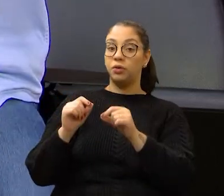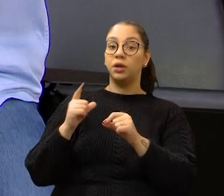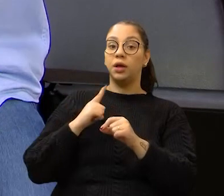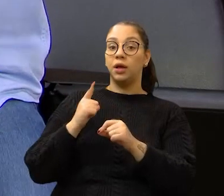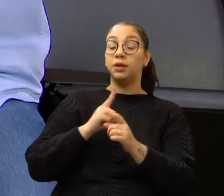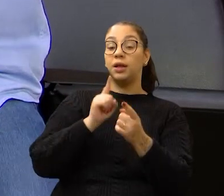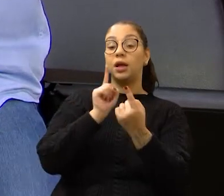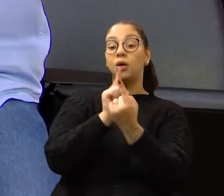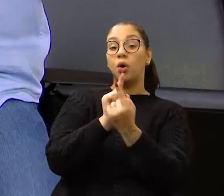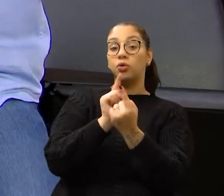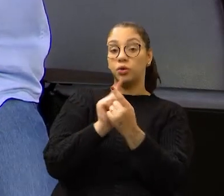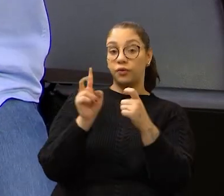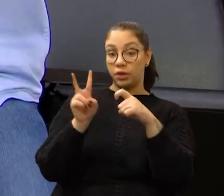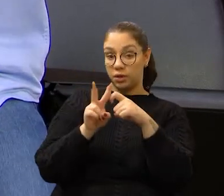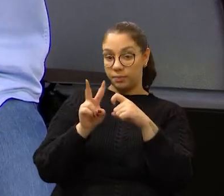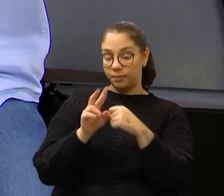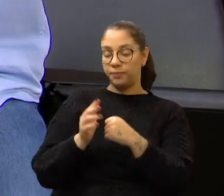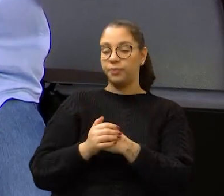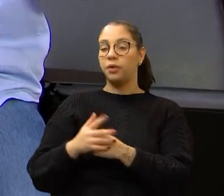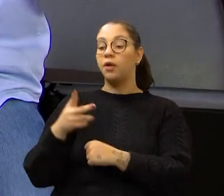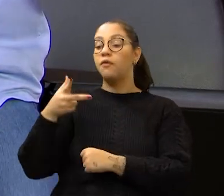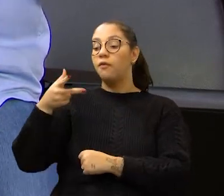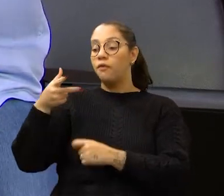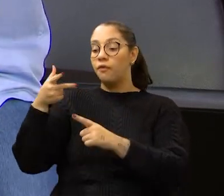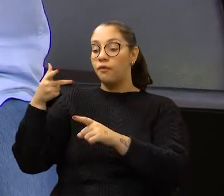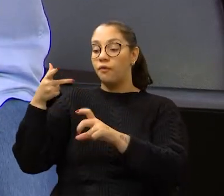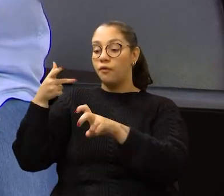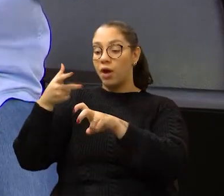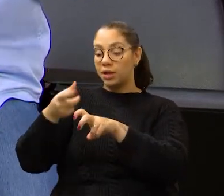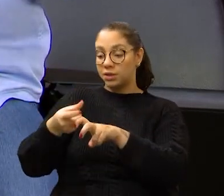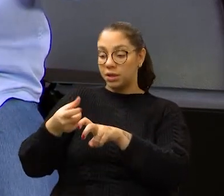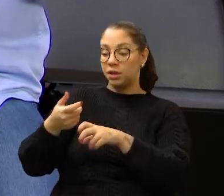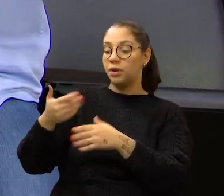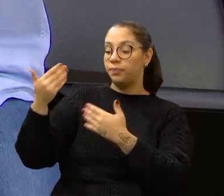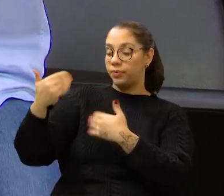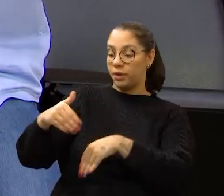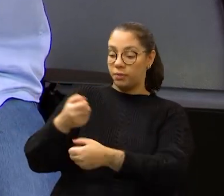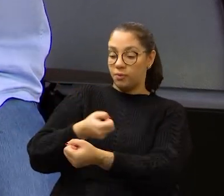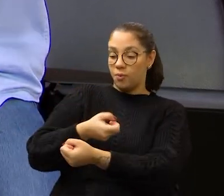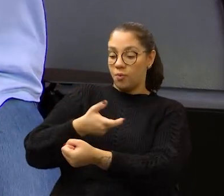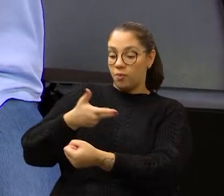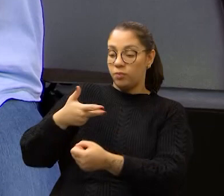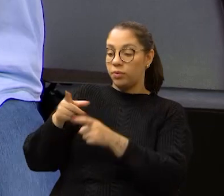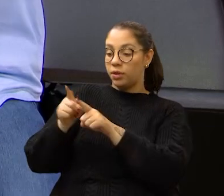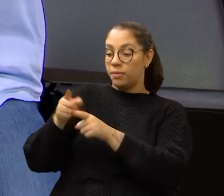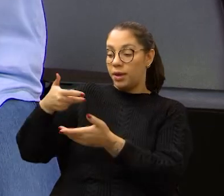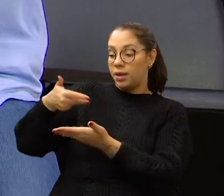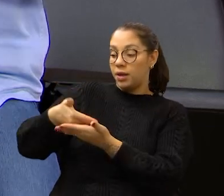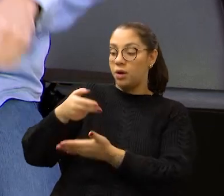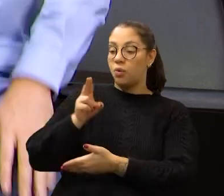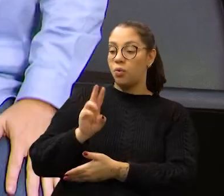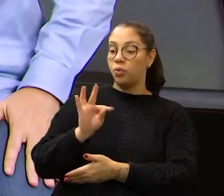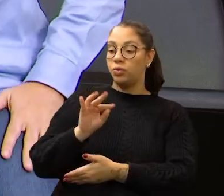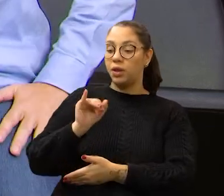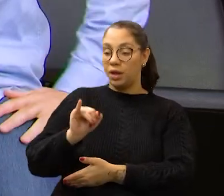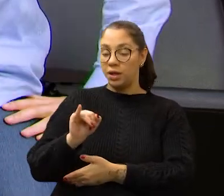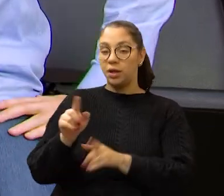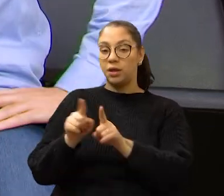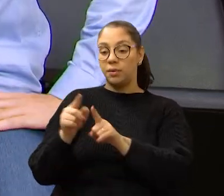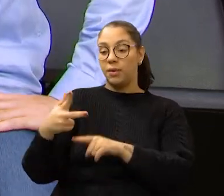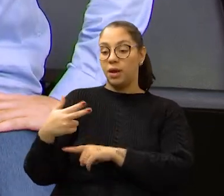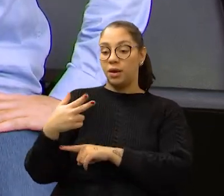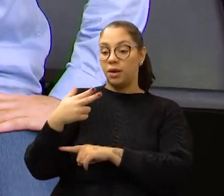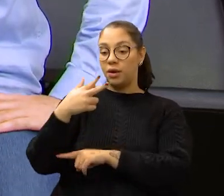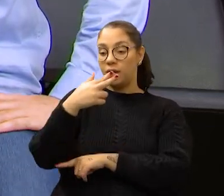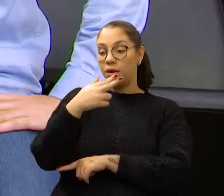tem consultas veterinárias, vacinas, exames, internação, UTI, castração